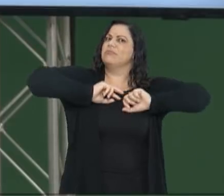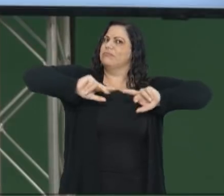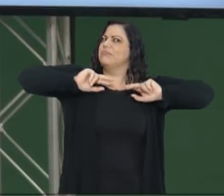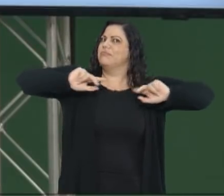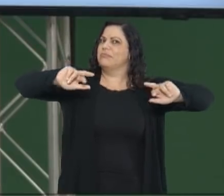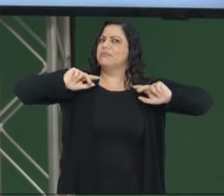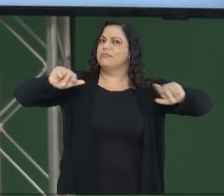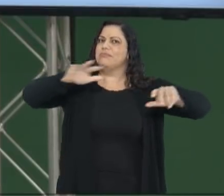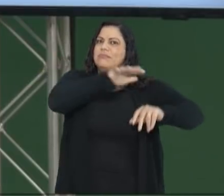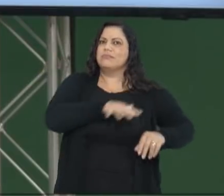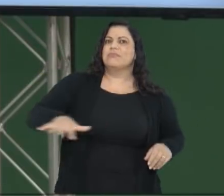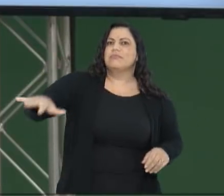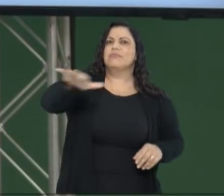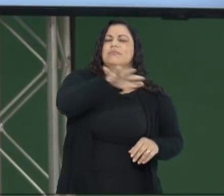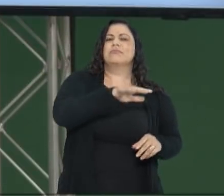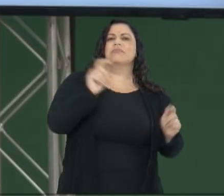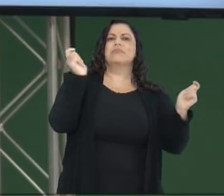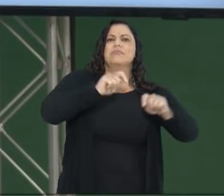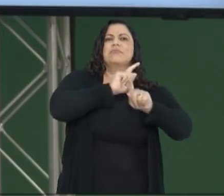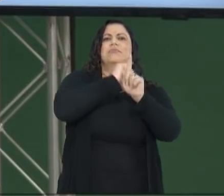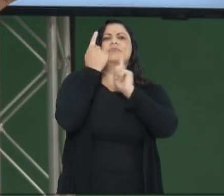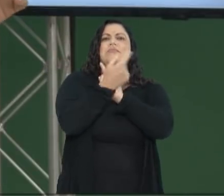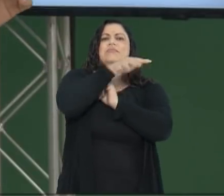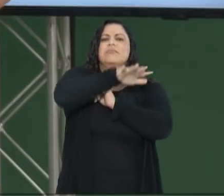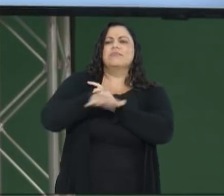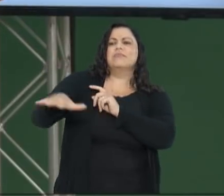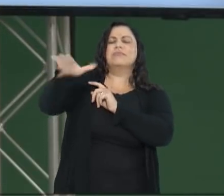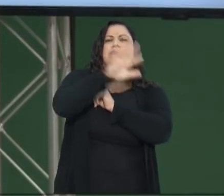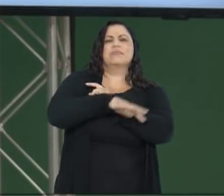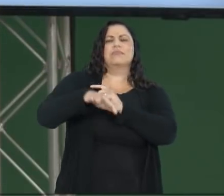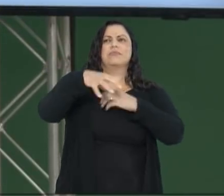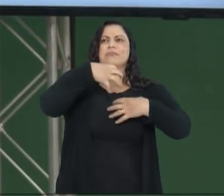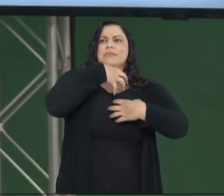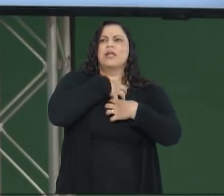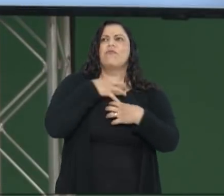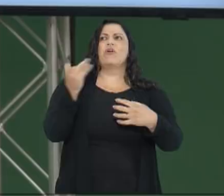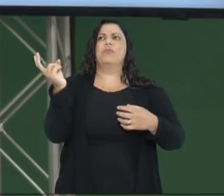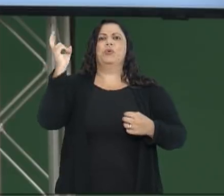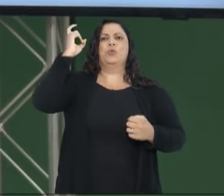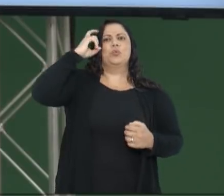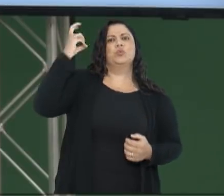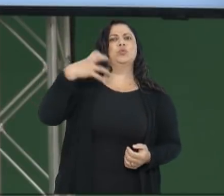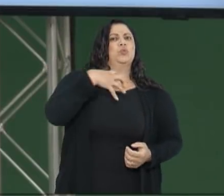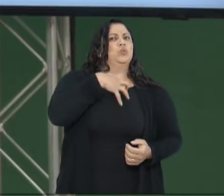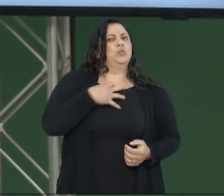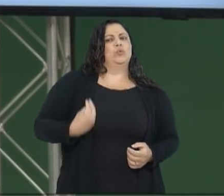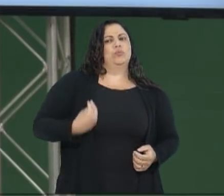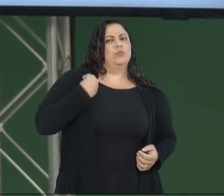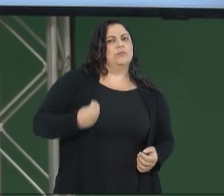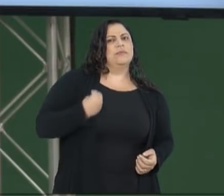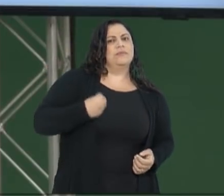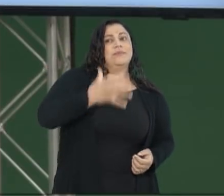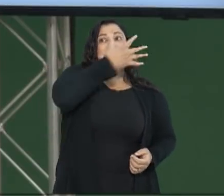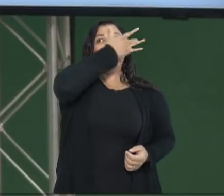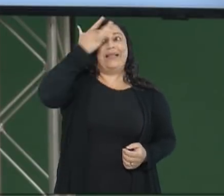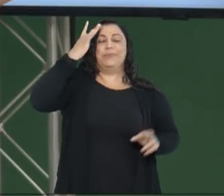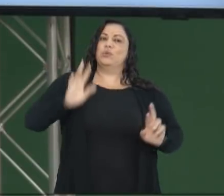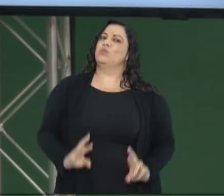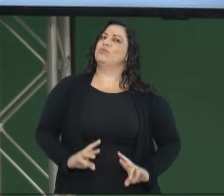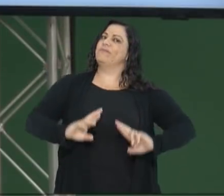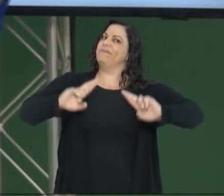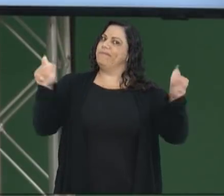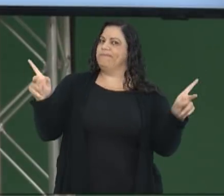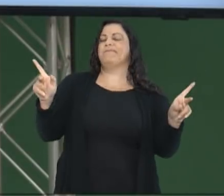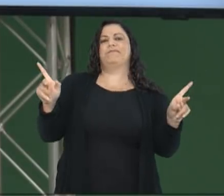geográficos aqui que são diferenciados, a forma, a cultura, o modo de viver das pessoas vai ser diferente, a